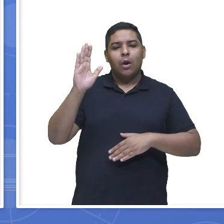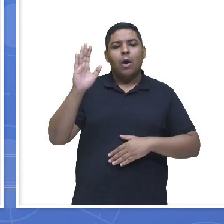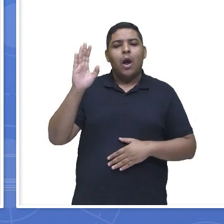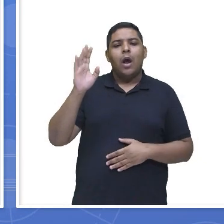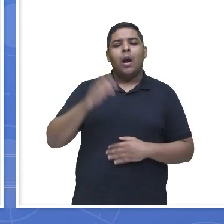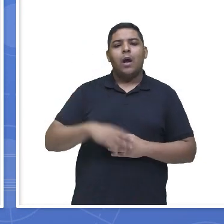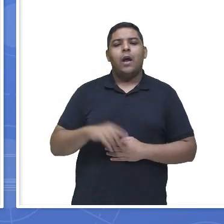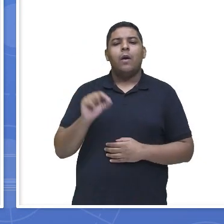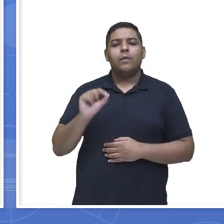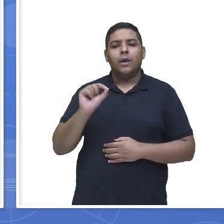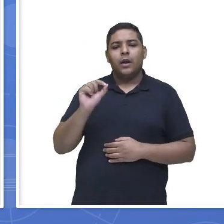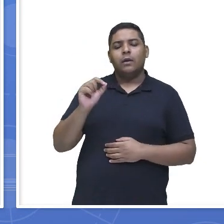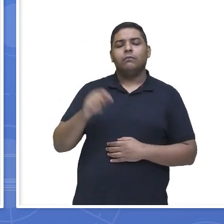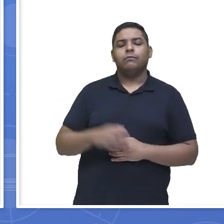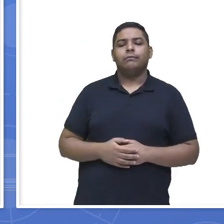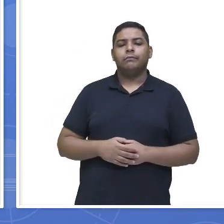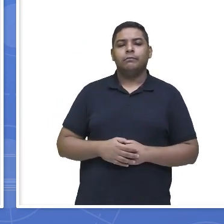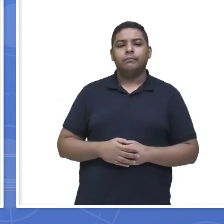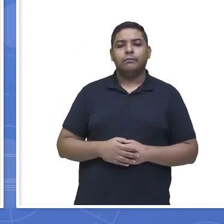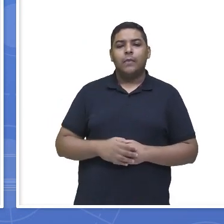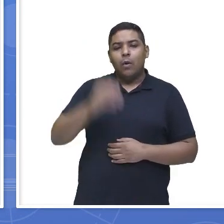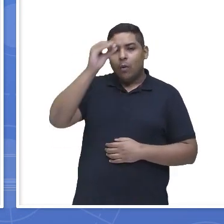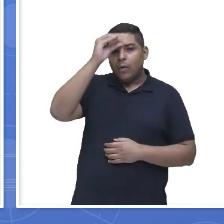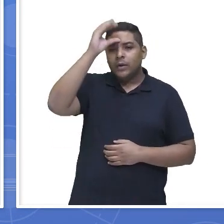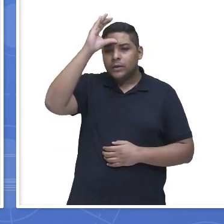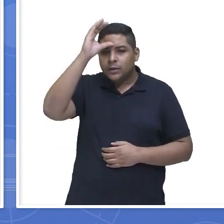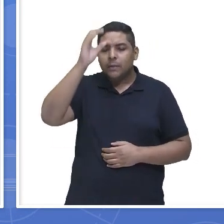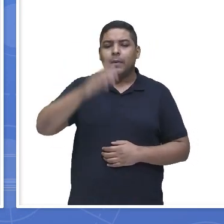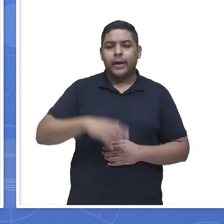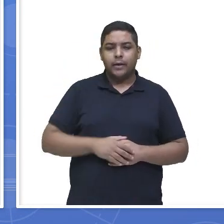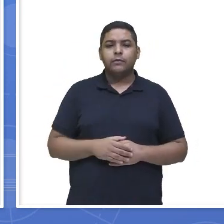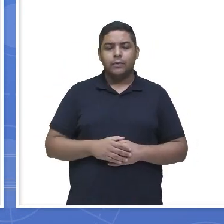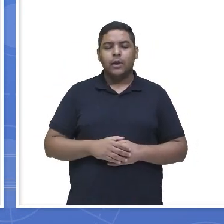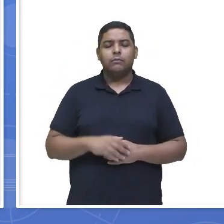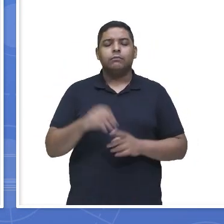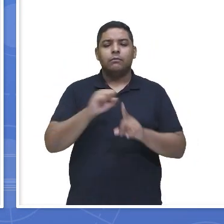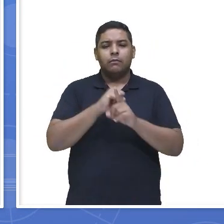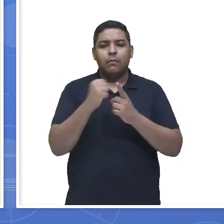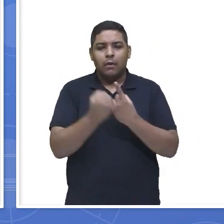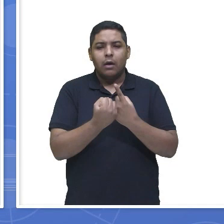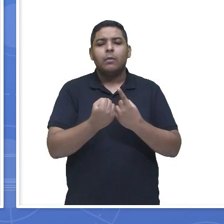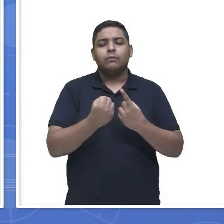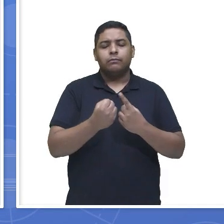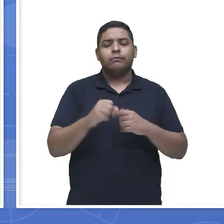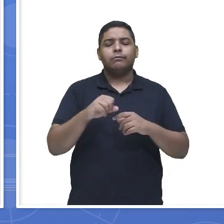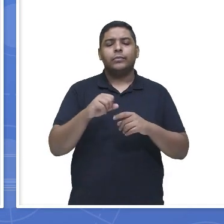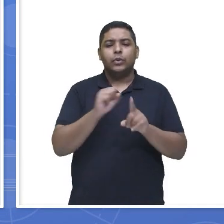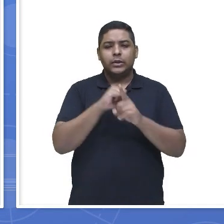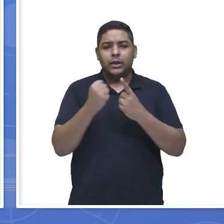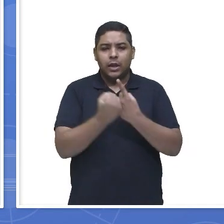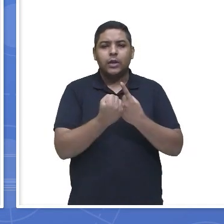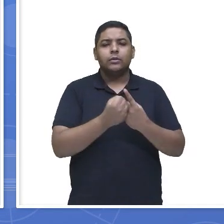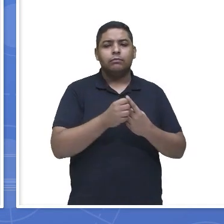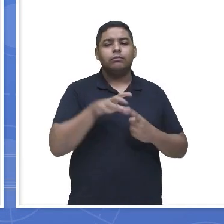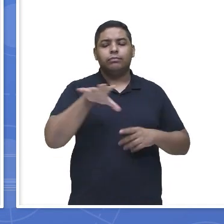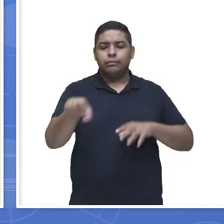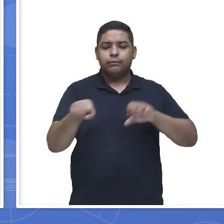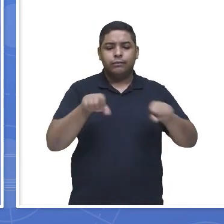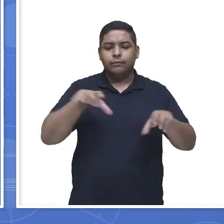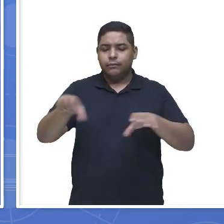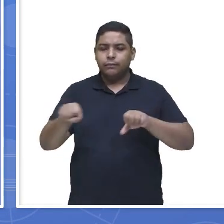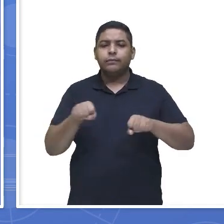e a abrangência de um profissional em várias áreas, maior será o benefício pessoal e